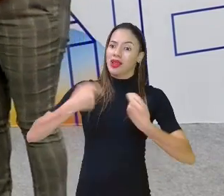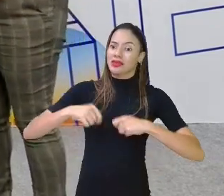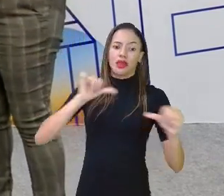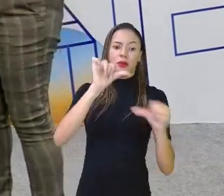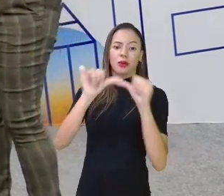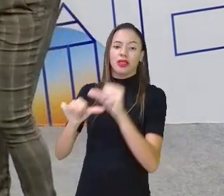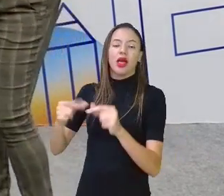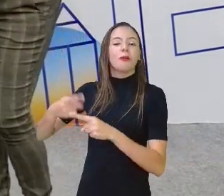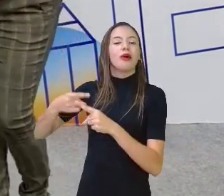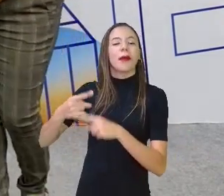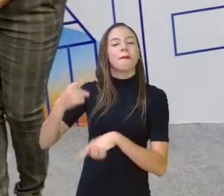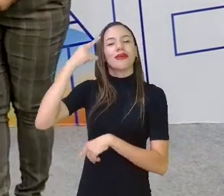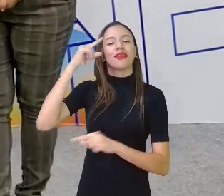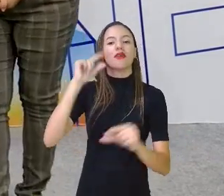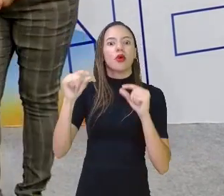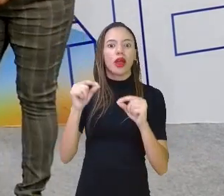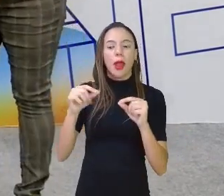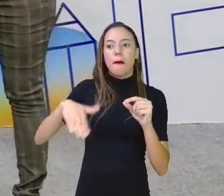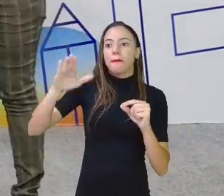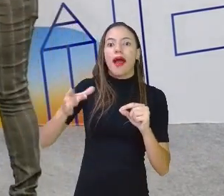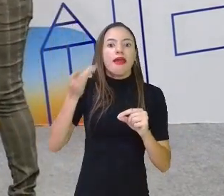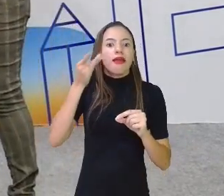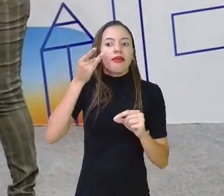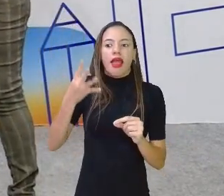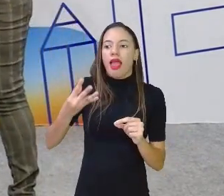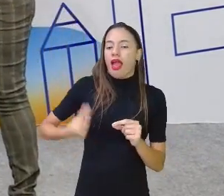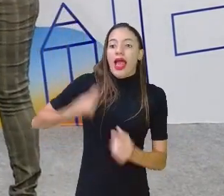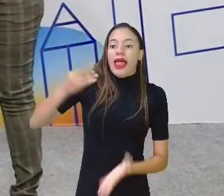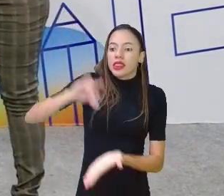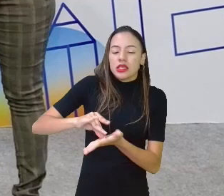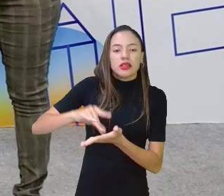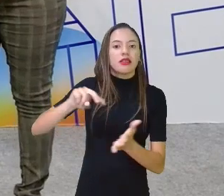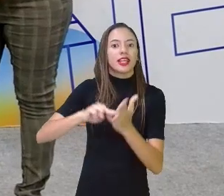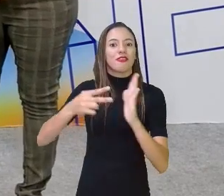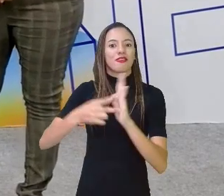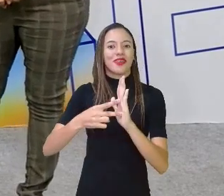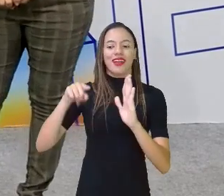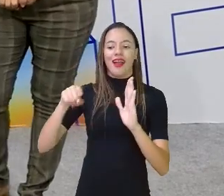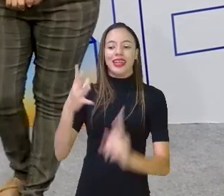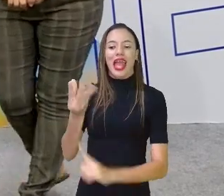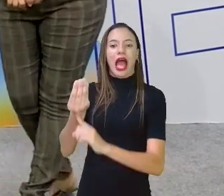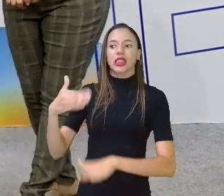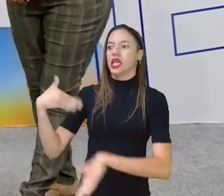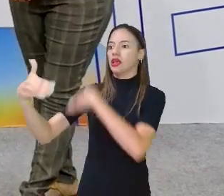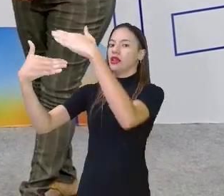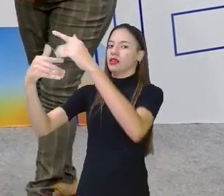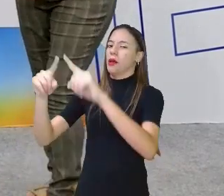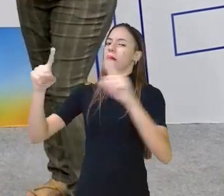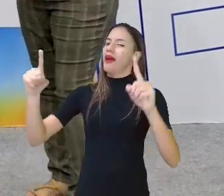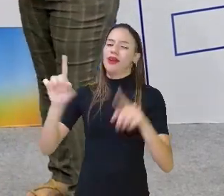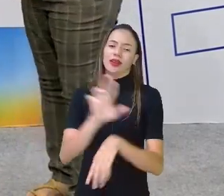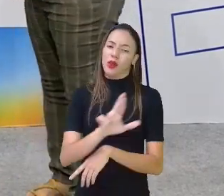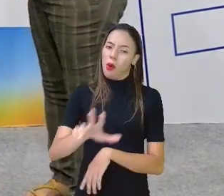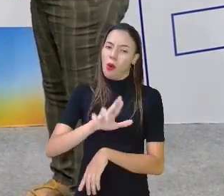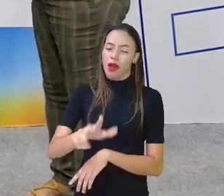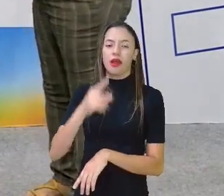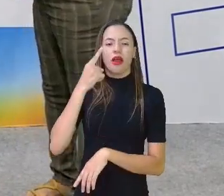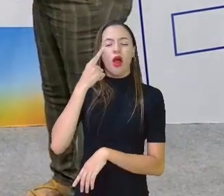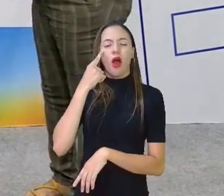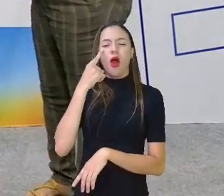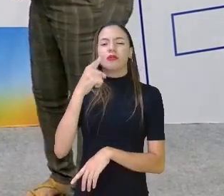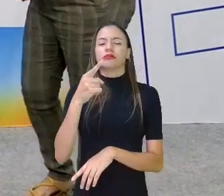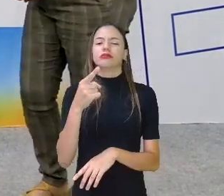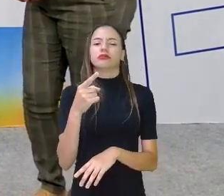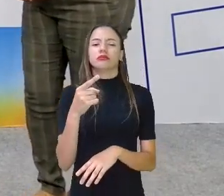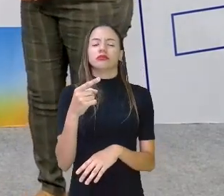era, quanto mais realista, mais é um progresso. E aí eu deixo uma pergunta para vocês. Qual é o mérito de enganar